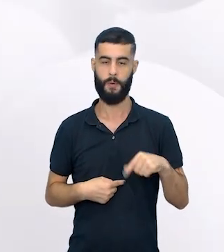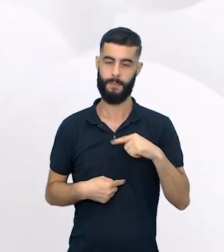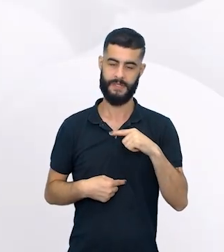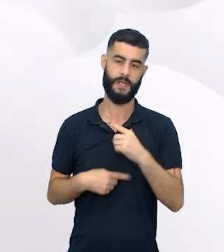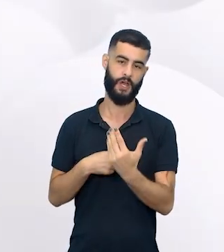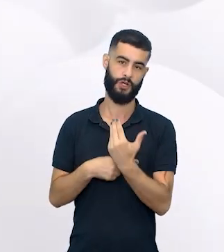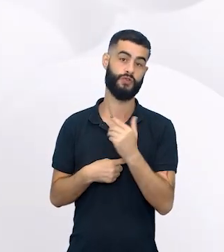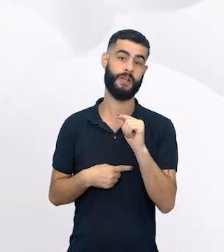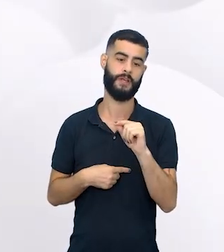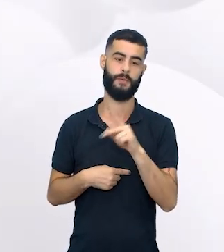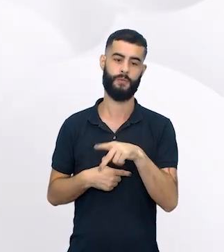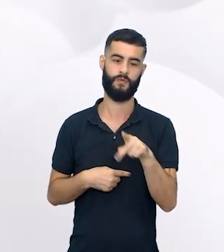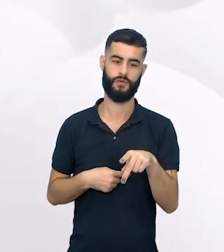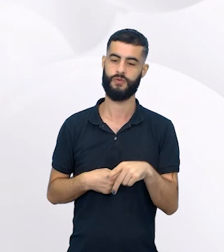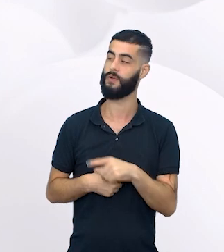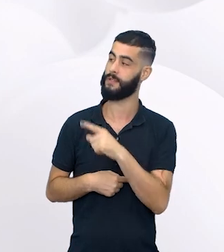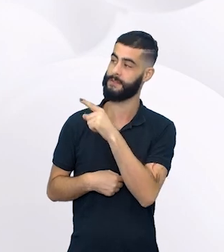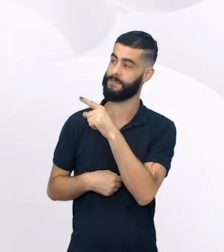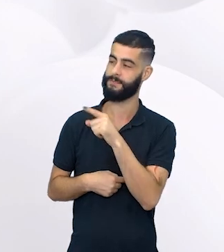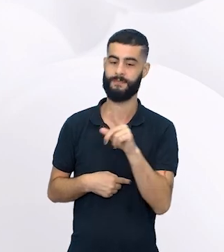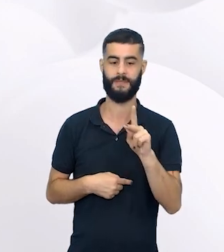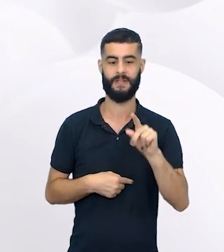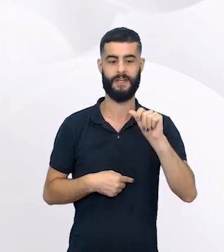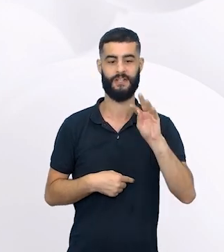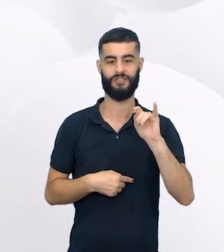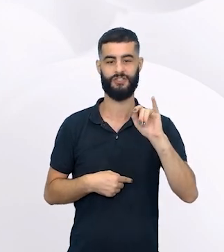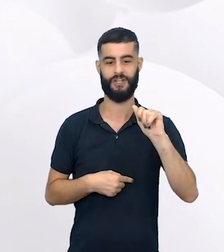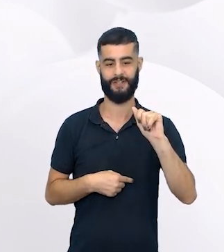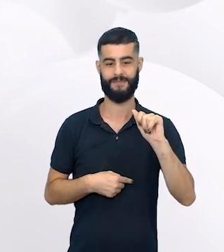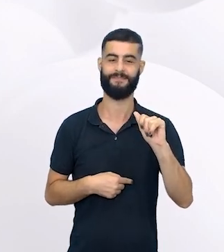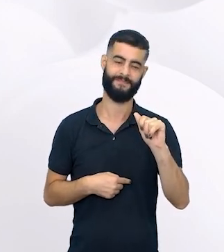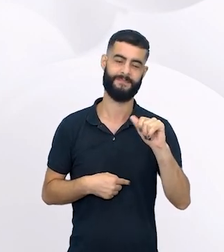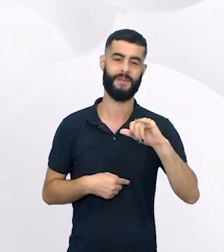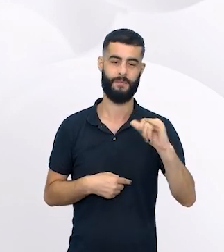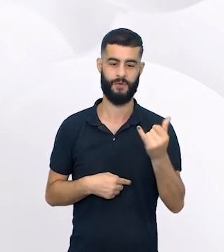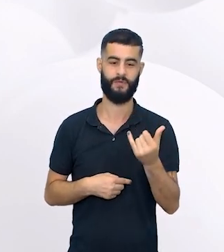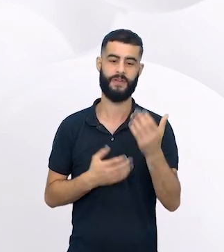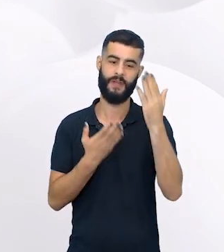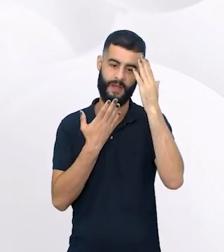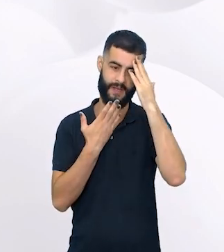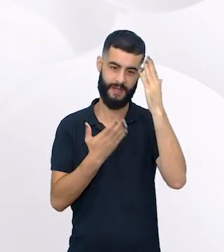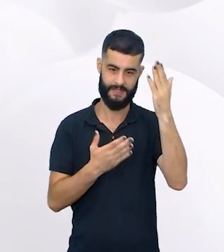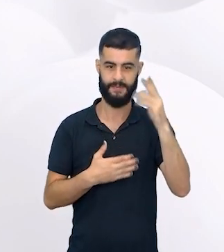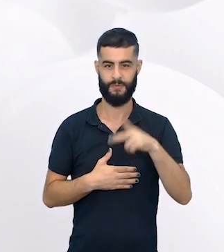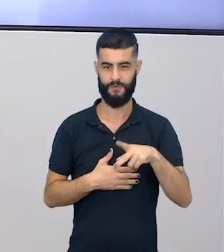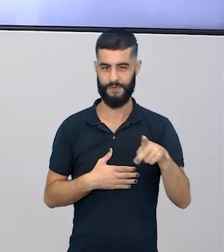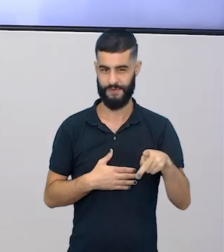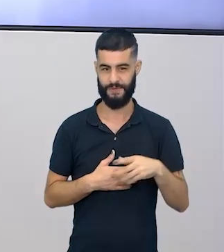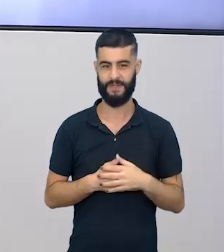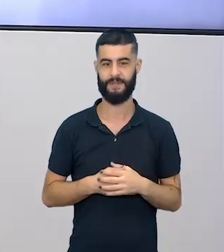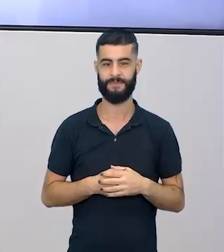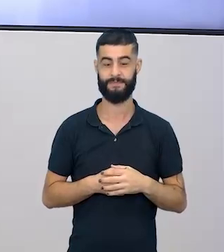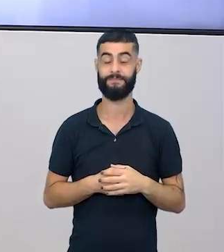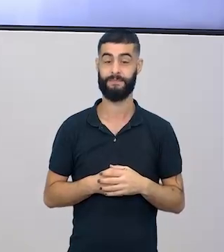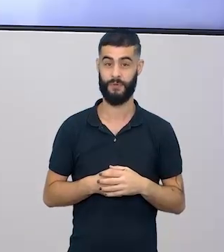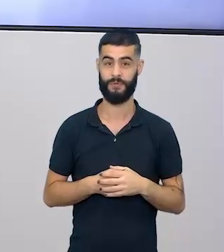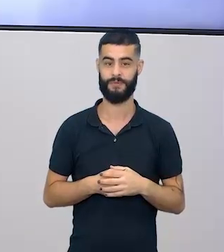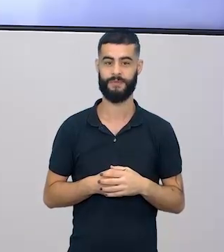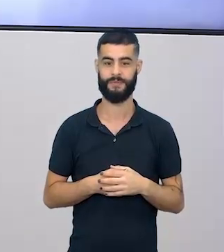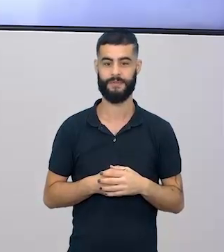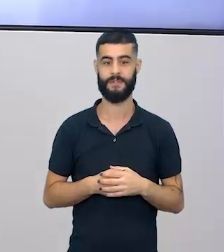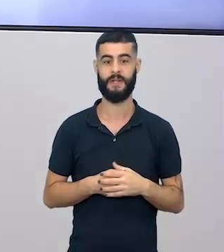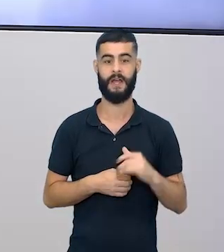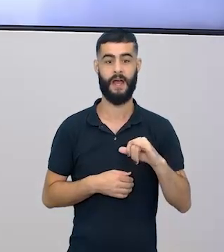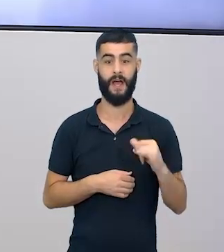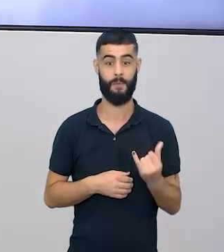e formadora Kátia Elaine. Então, eu já faço aqui meus agradecimentos à professora Kátia. Bem, dando continuidade, vamos